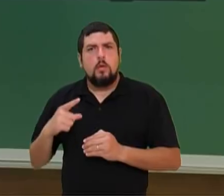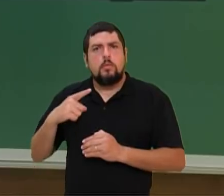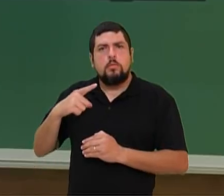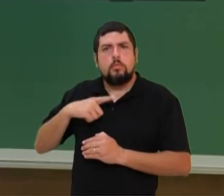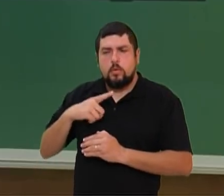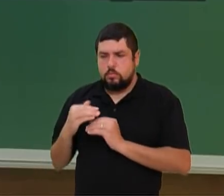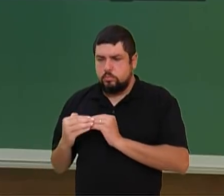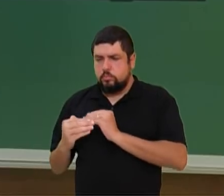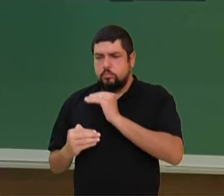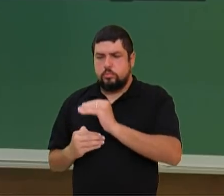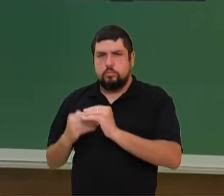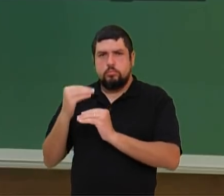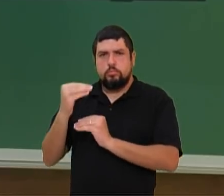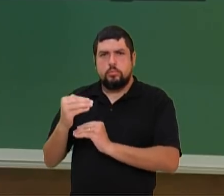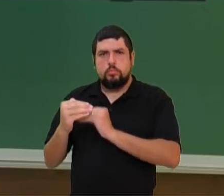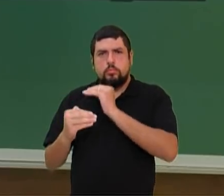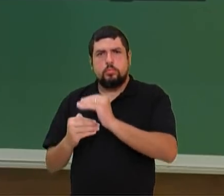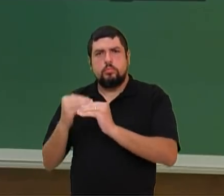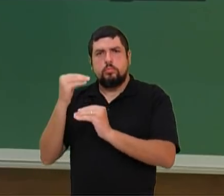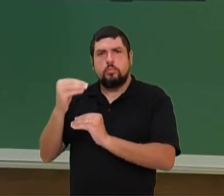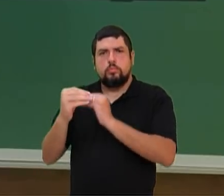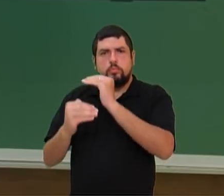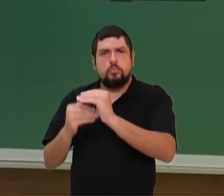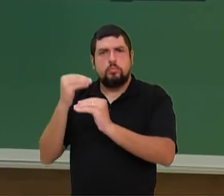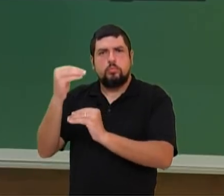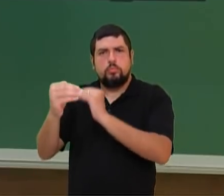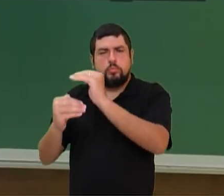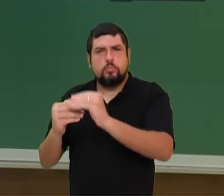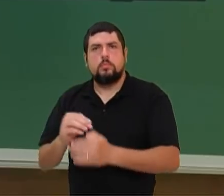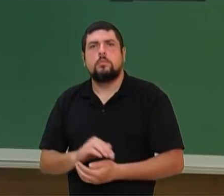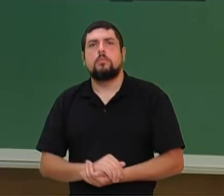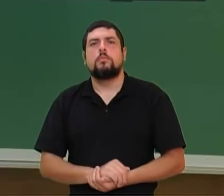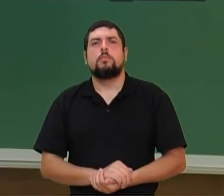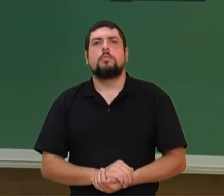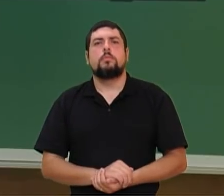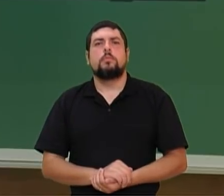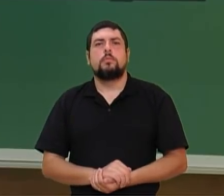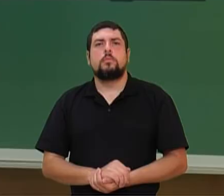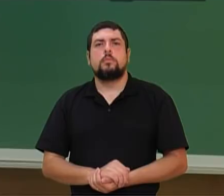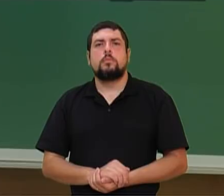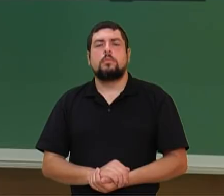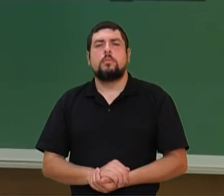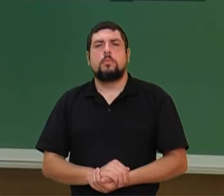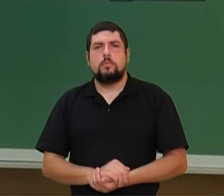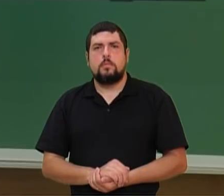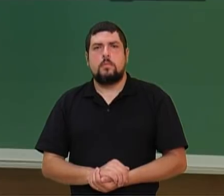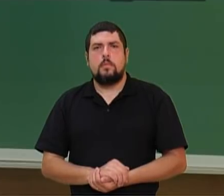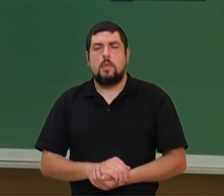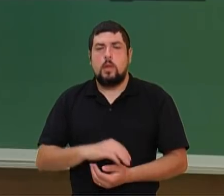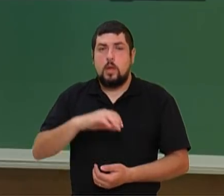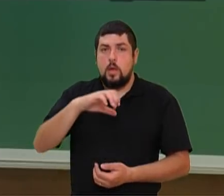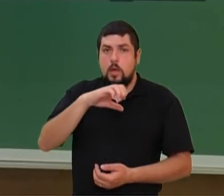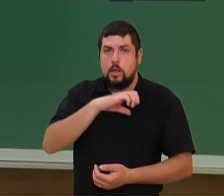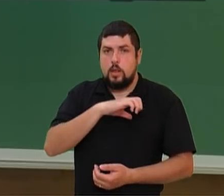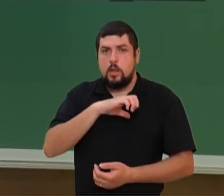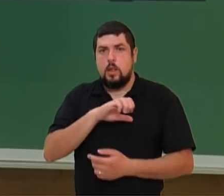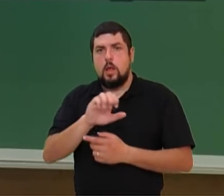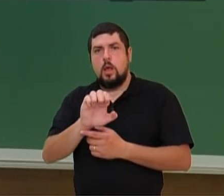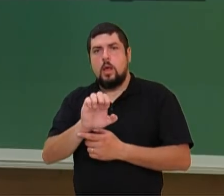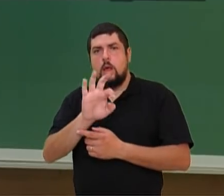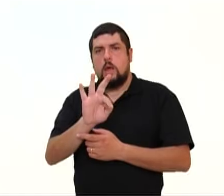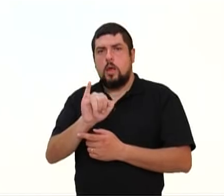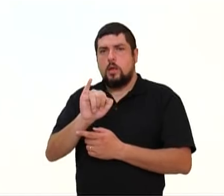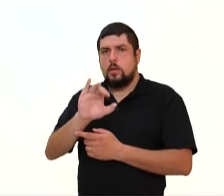desse karmas de evoluções que vão ocorrendo. Na ética, que é o que nos cabe aqui